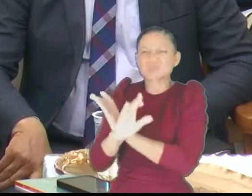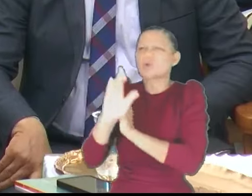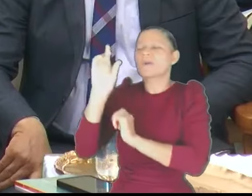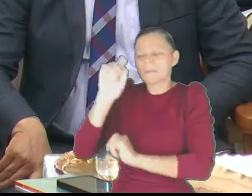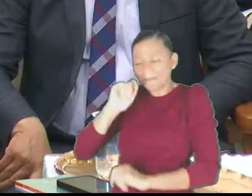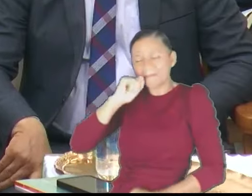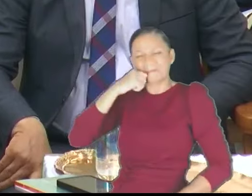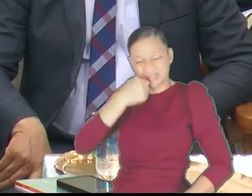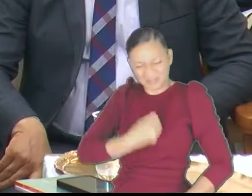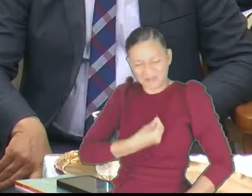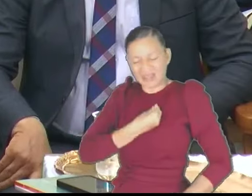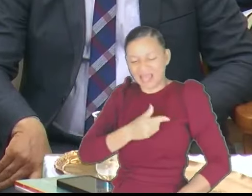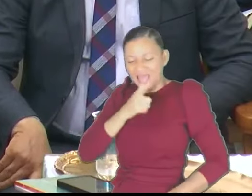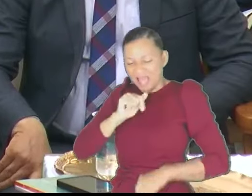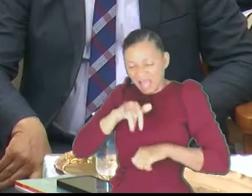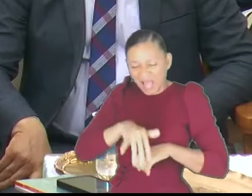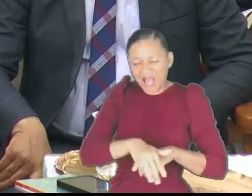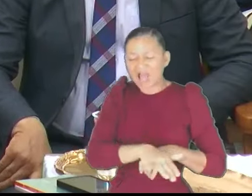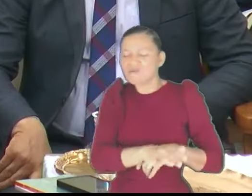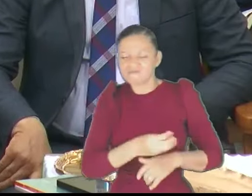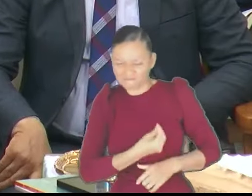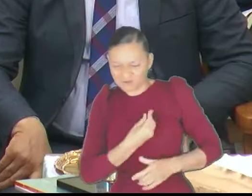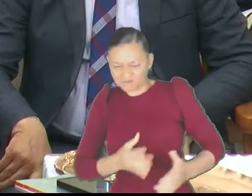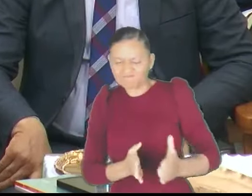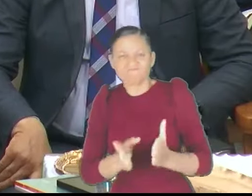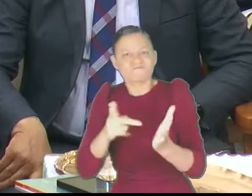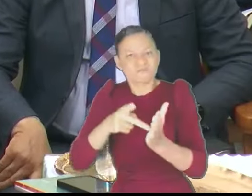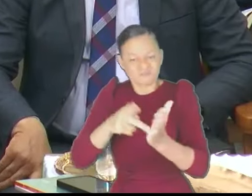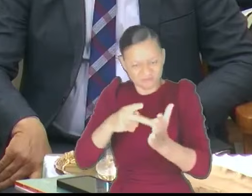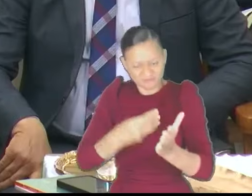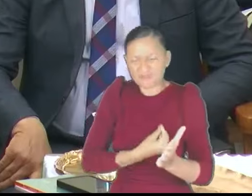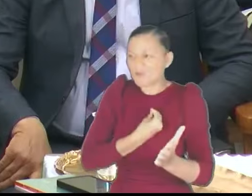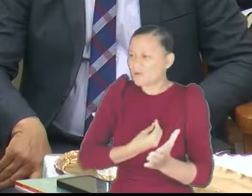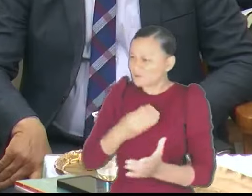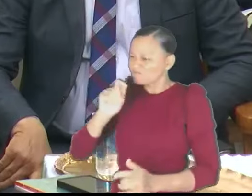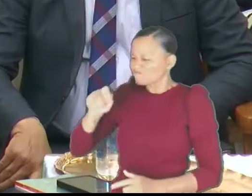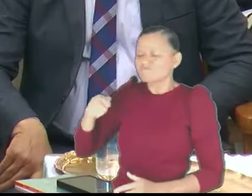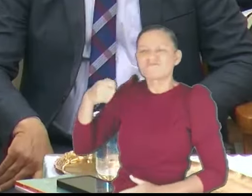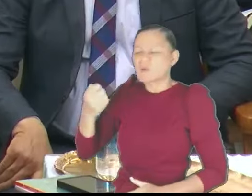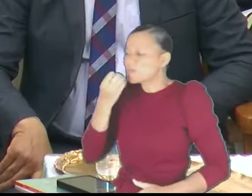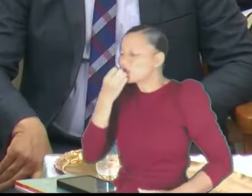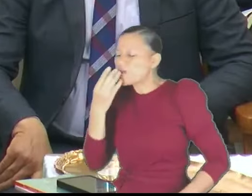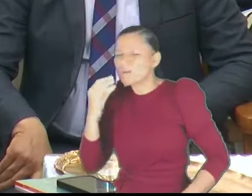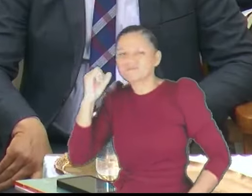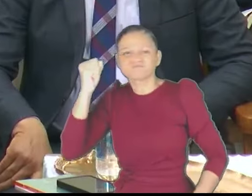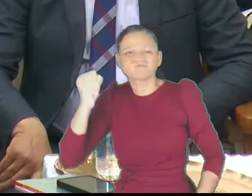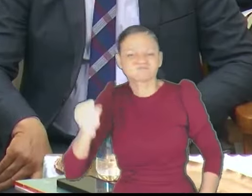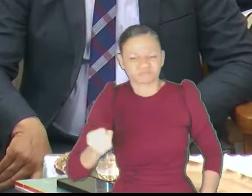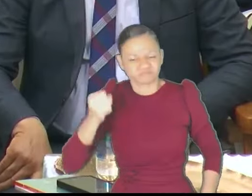a água da vida, eu sou o caminho, a verdade e a vida, eu sou o bom pastor. Ele é